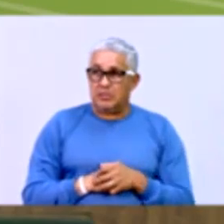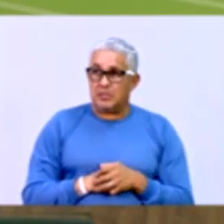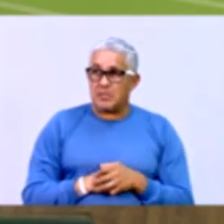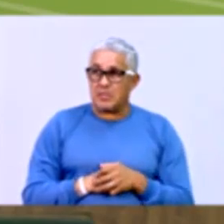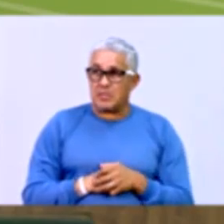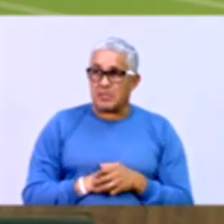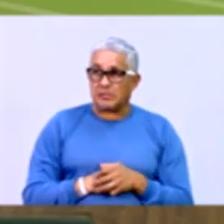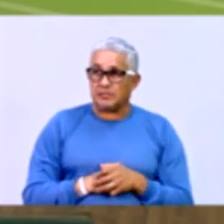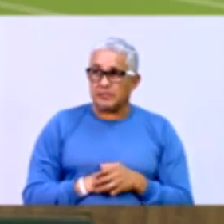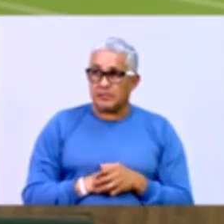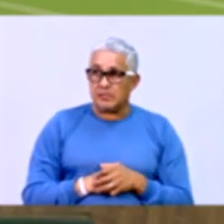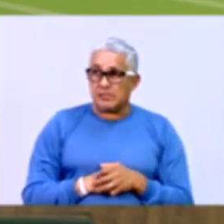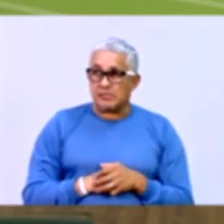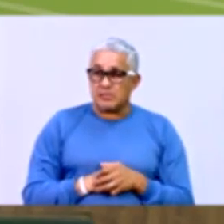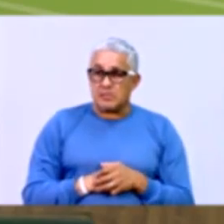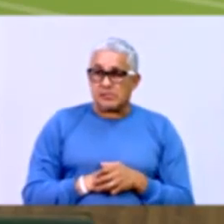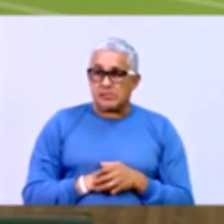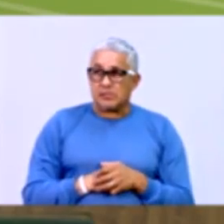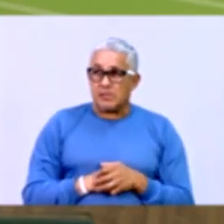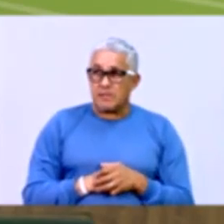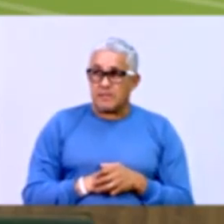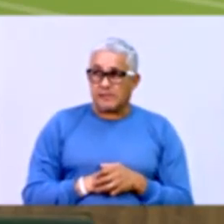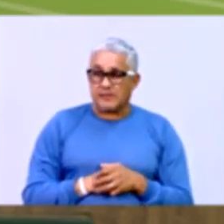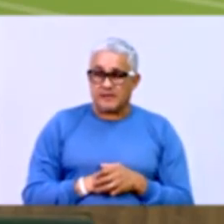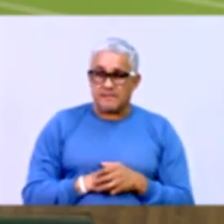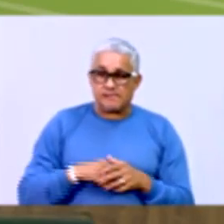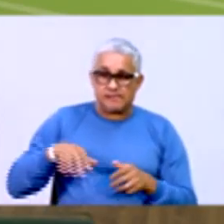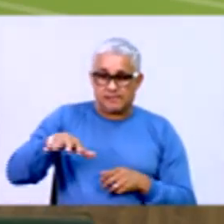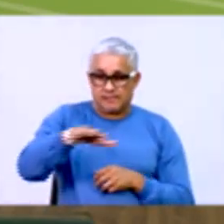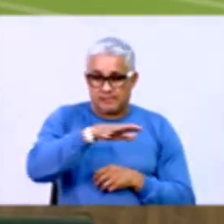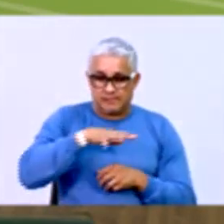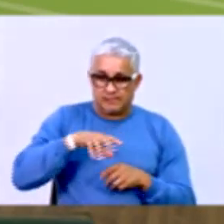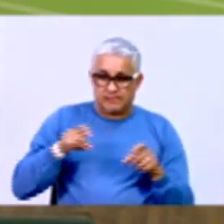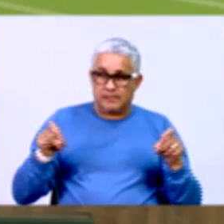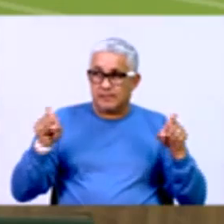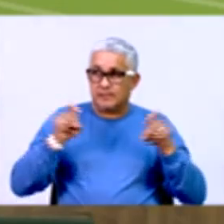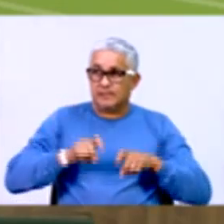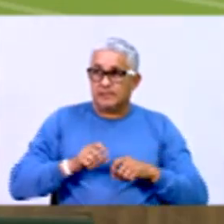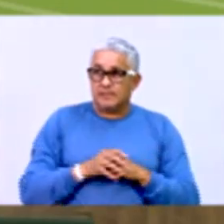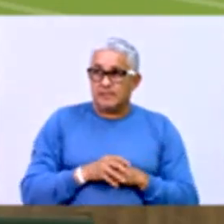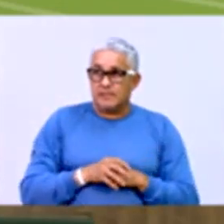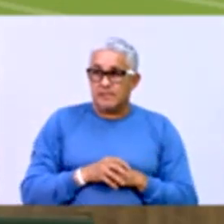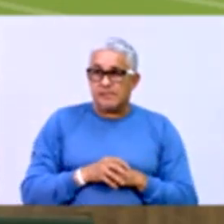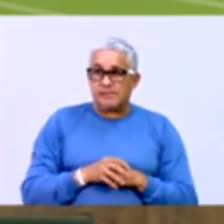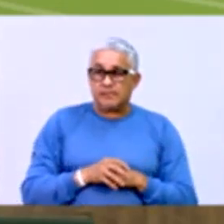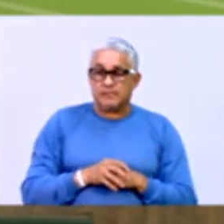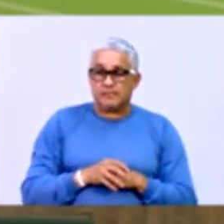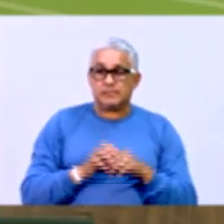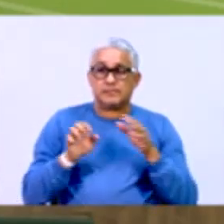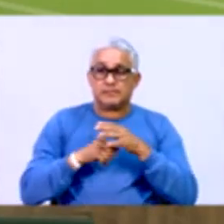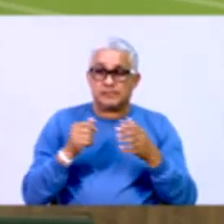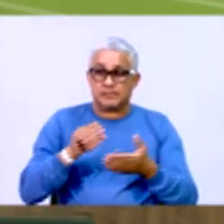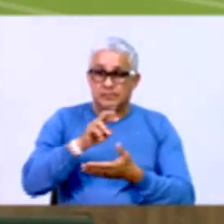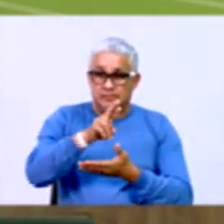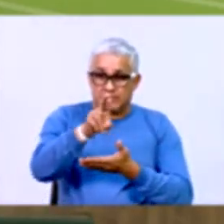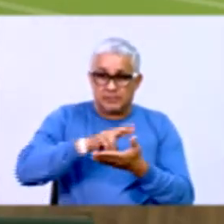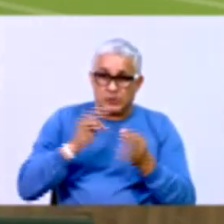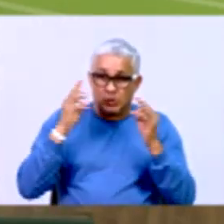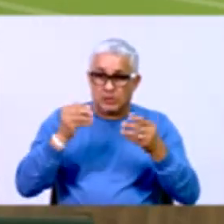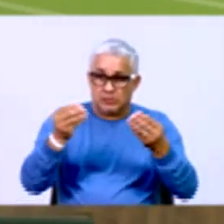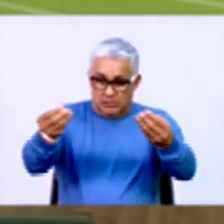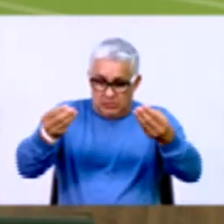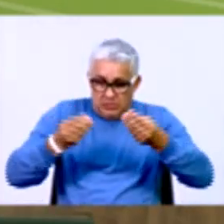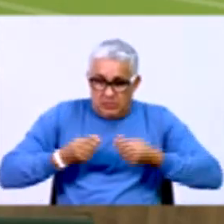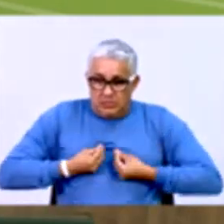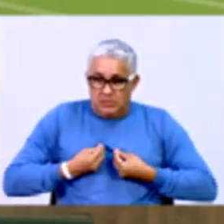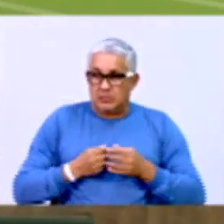seria, qual é ao redor, né? Ao redor do computador, né? Eu pego, empresa, me dá os seus relatórios. Aí eu vou lá e